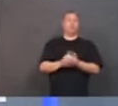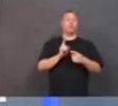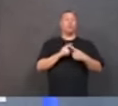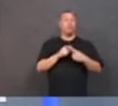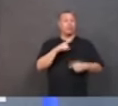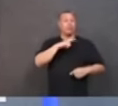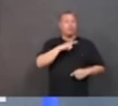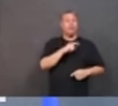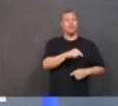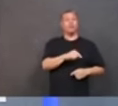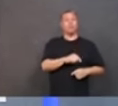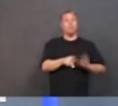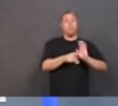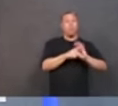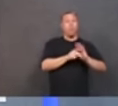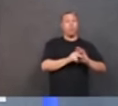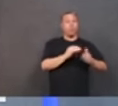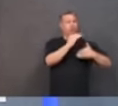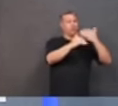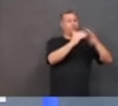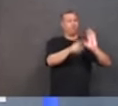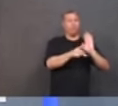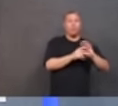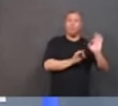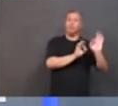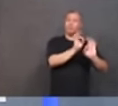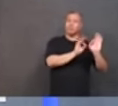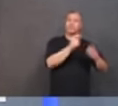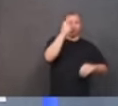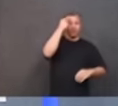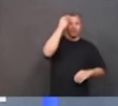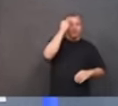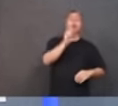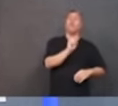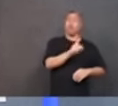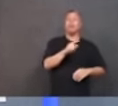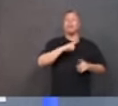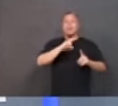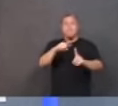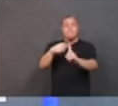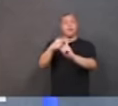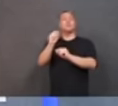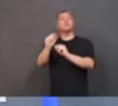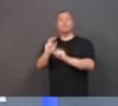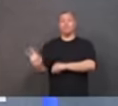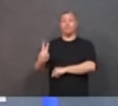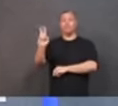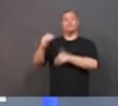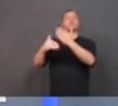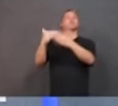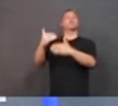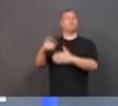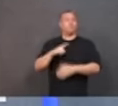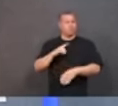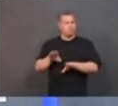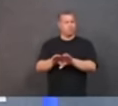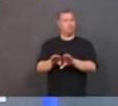desenvolvimento de valor, de propriedade intelectual de alto valor agregado, né? Então essa é uma das direções, de desenvolver projetos